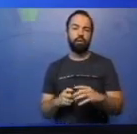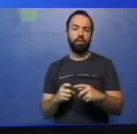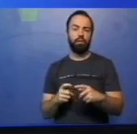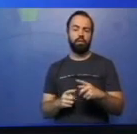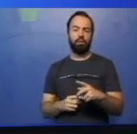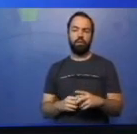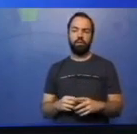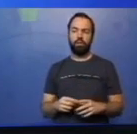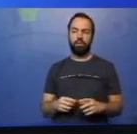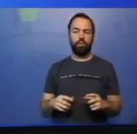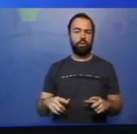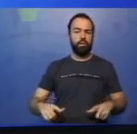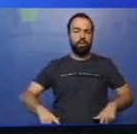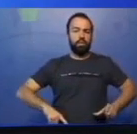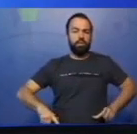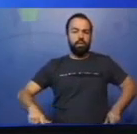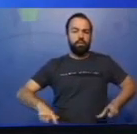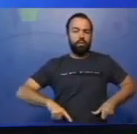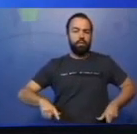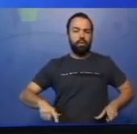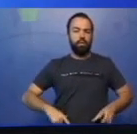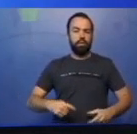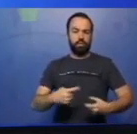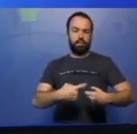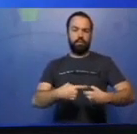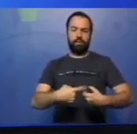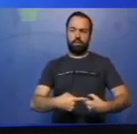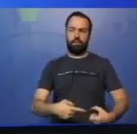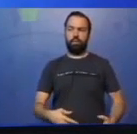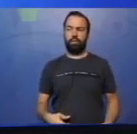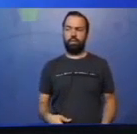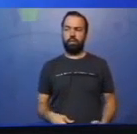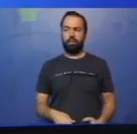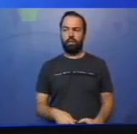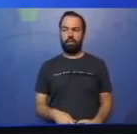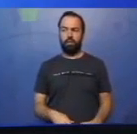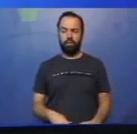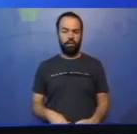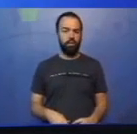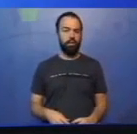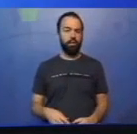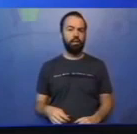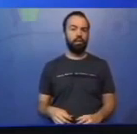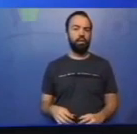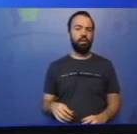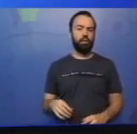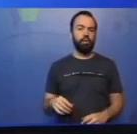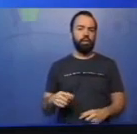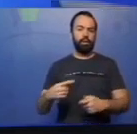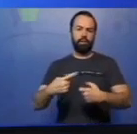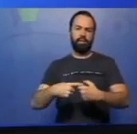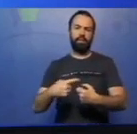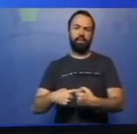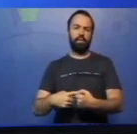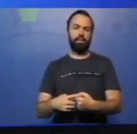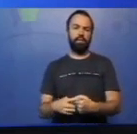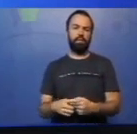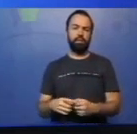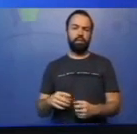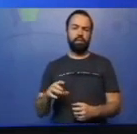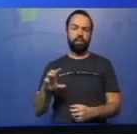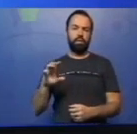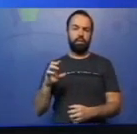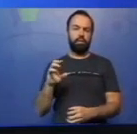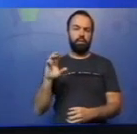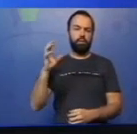centros urbanos. As cidades mais urbanizadas, elas estão no litoral do continente. Então são